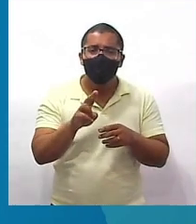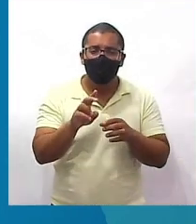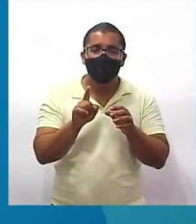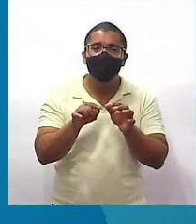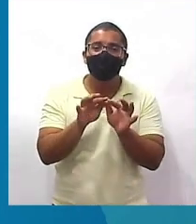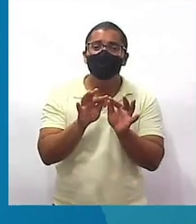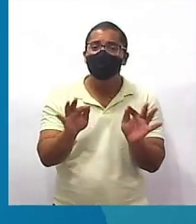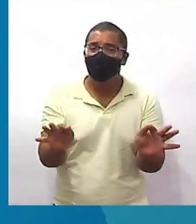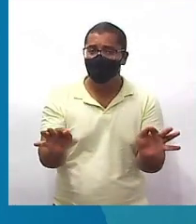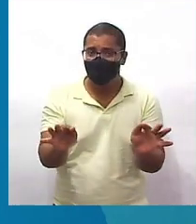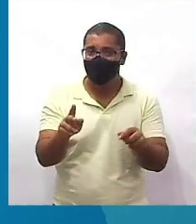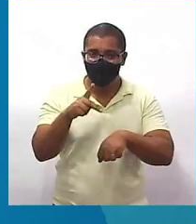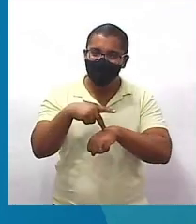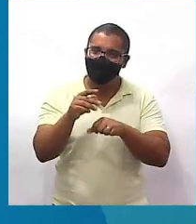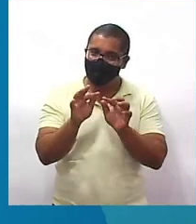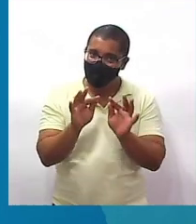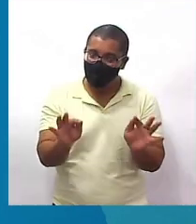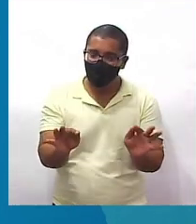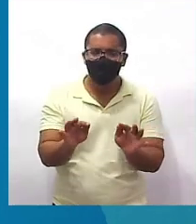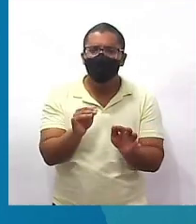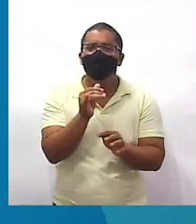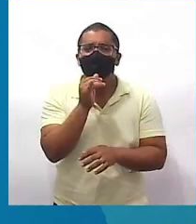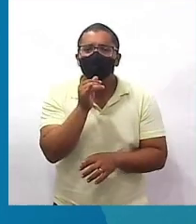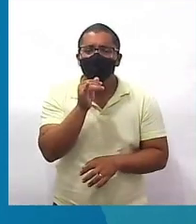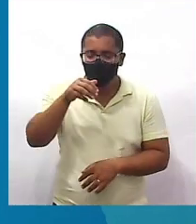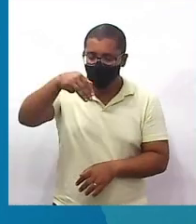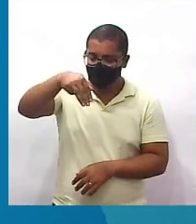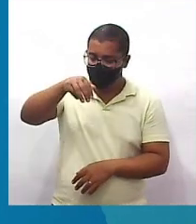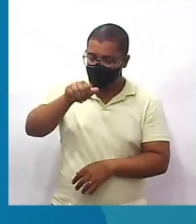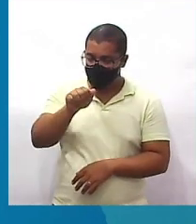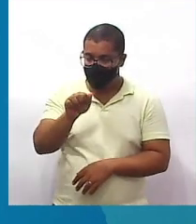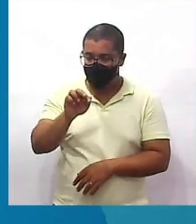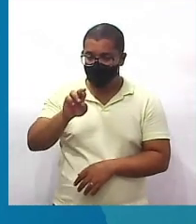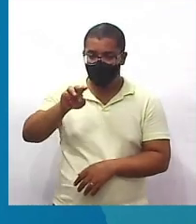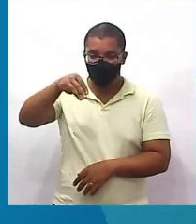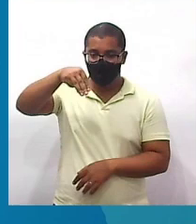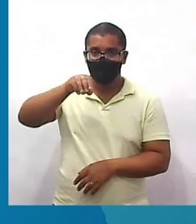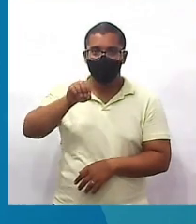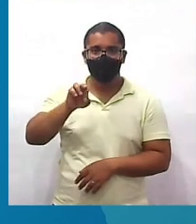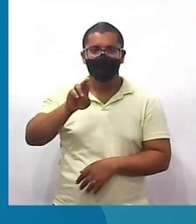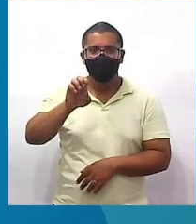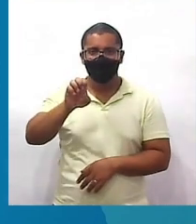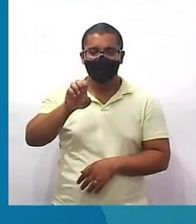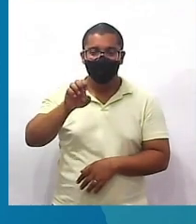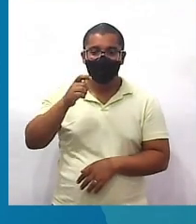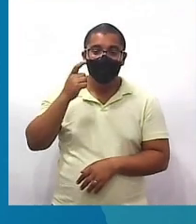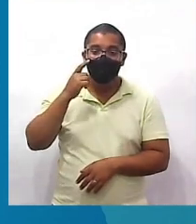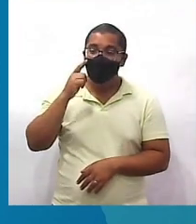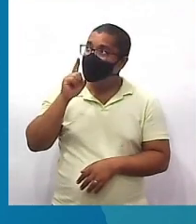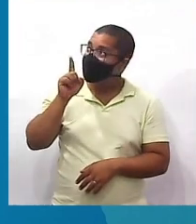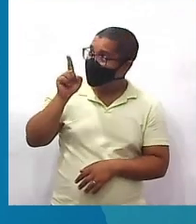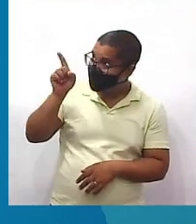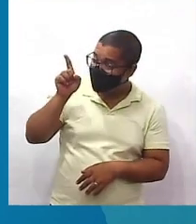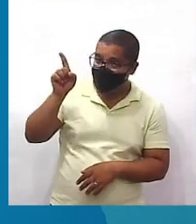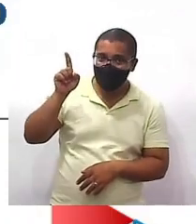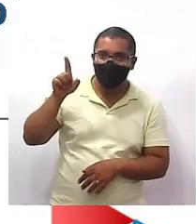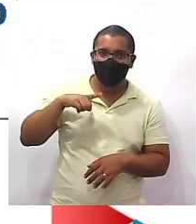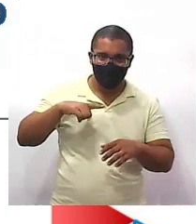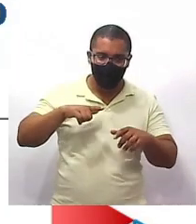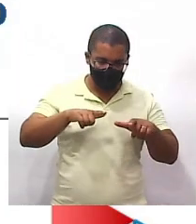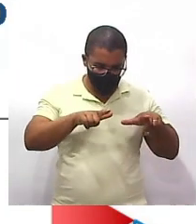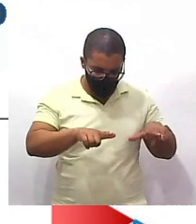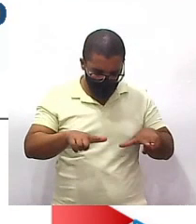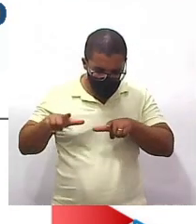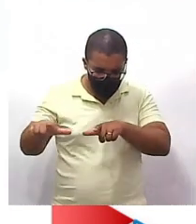simples. Um exemplo disso é o mármore. Essa imagem que vocês estão vendo aqui do ladinho, aquele piso de mármore